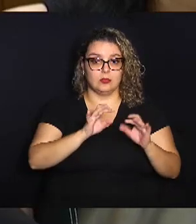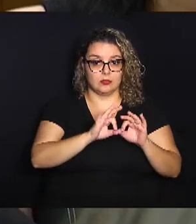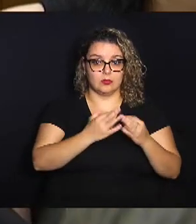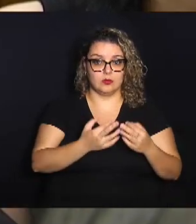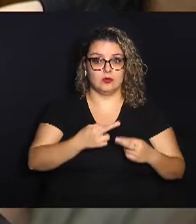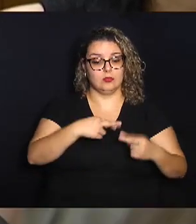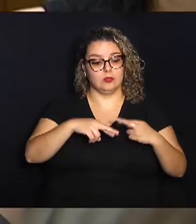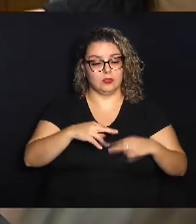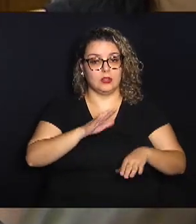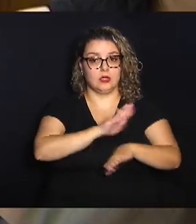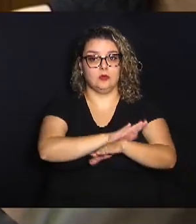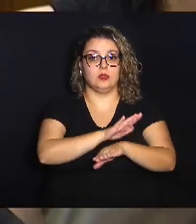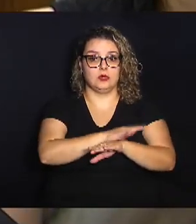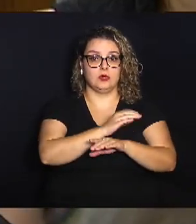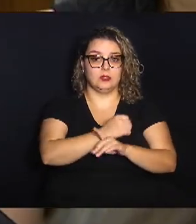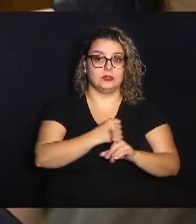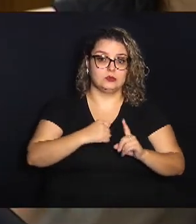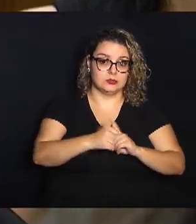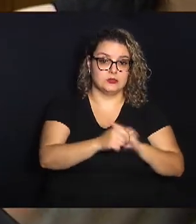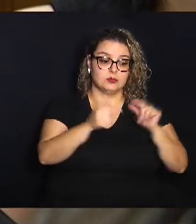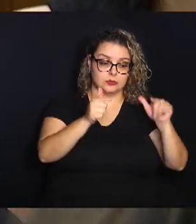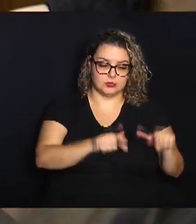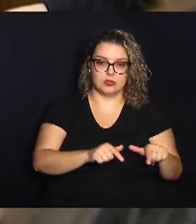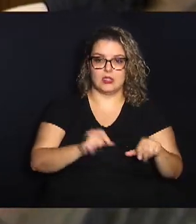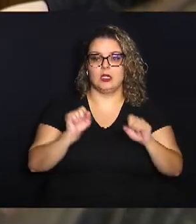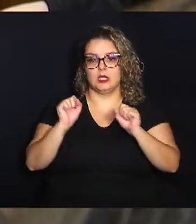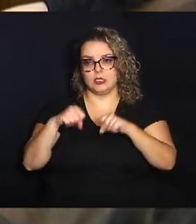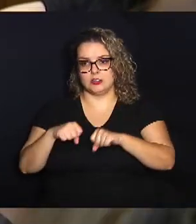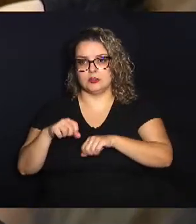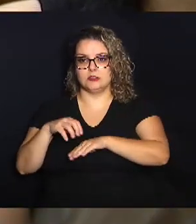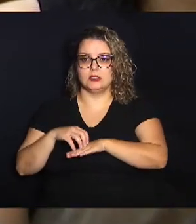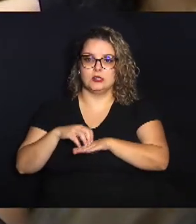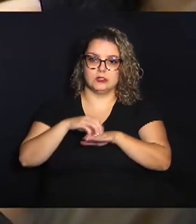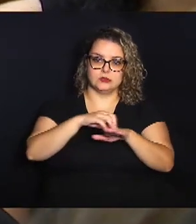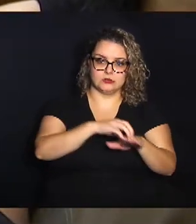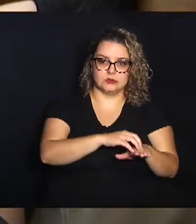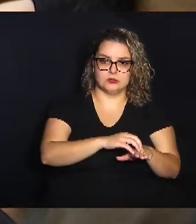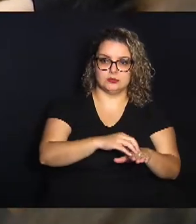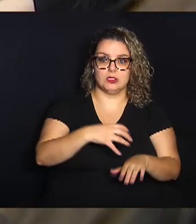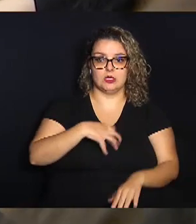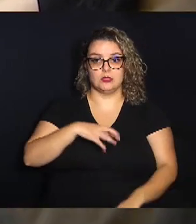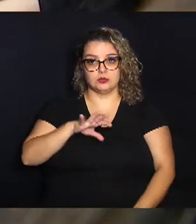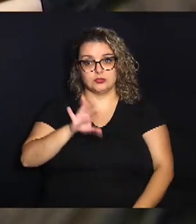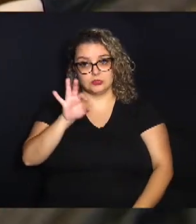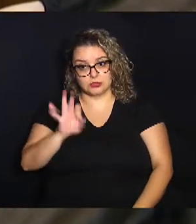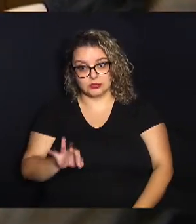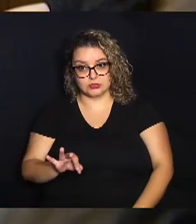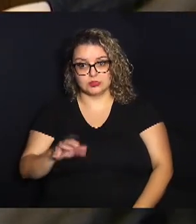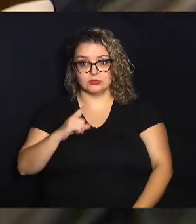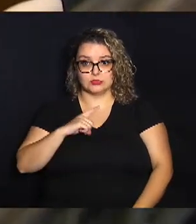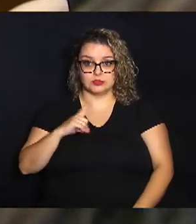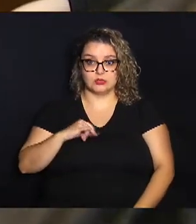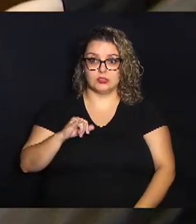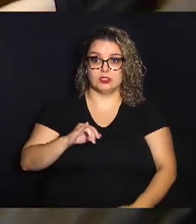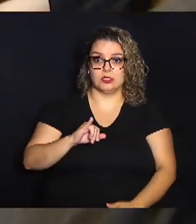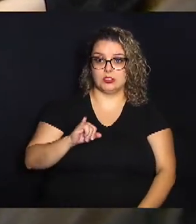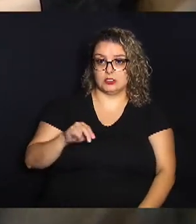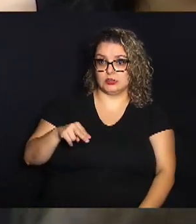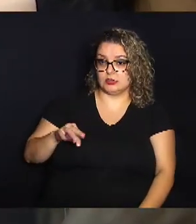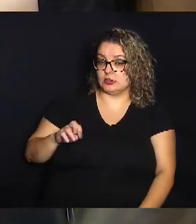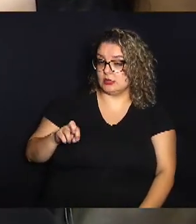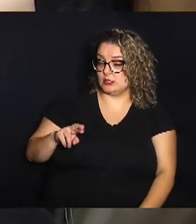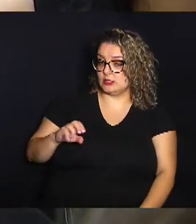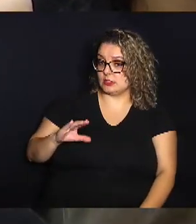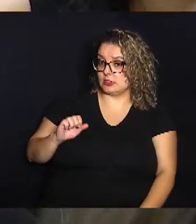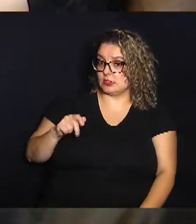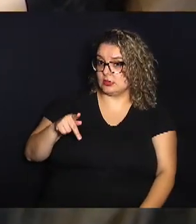com a assistência social do local e aí sim é ofertada a passagem. Essa é a forma correta de ter recâmbio. Se tiver outros municípios